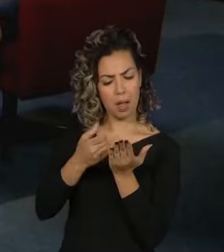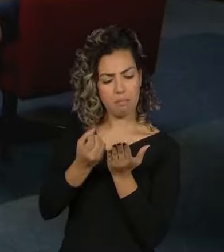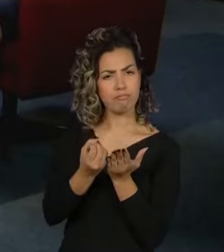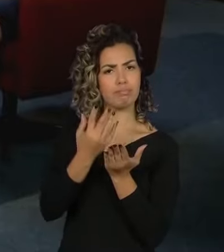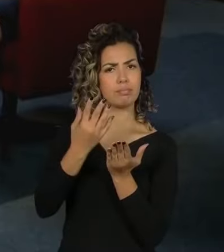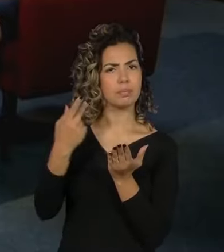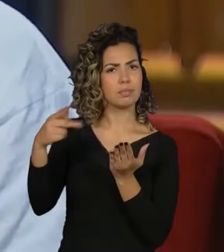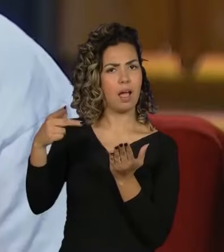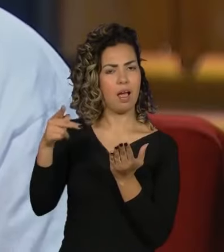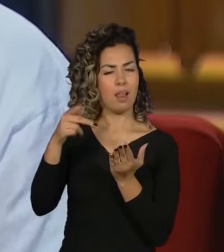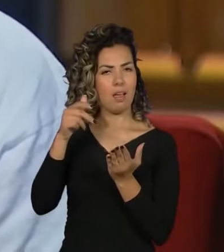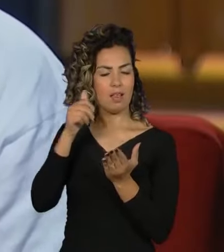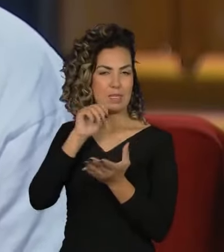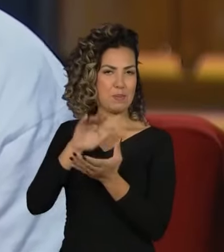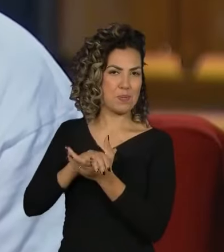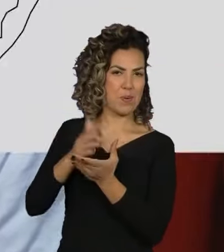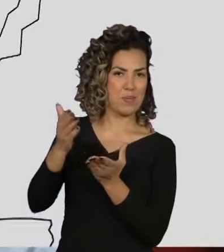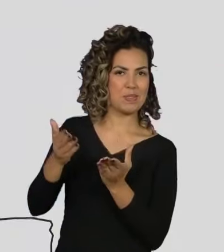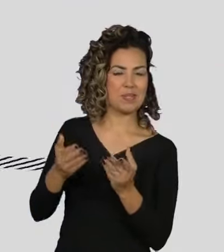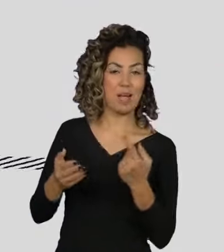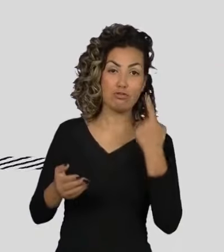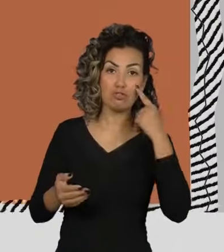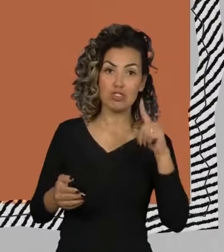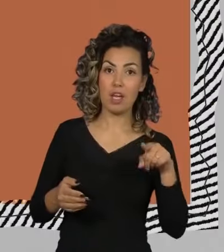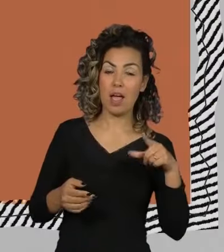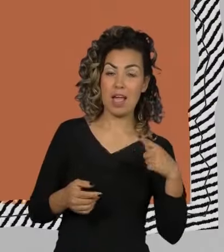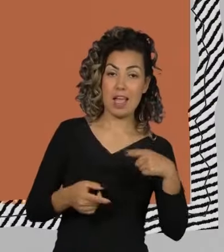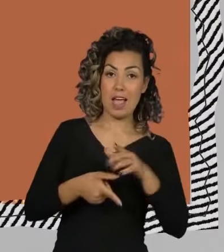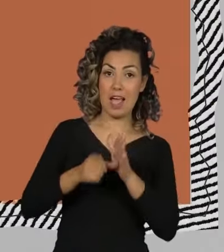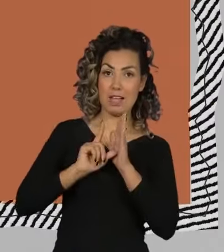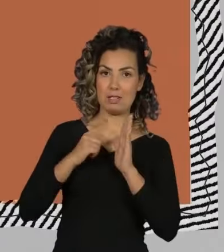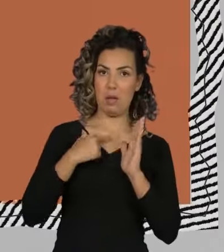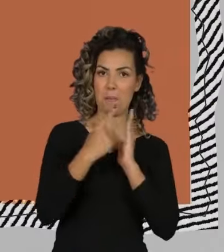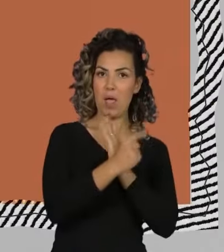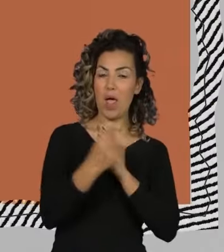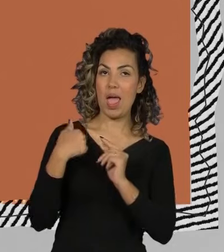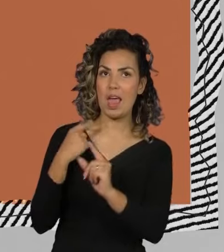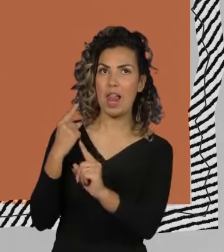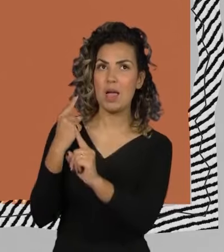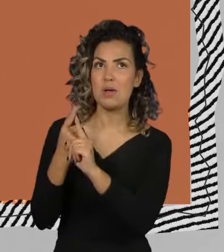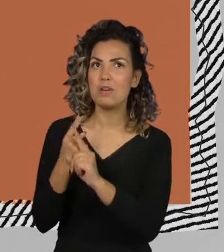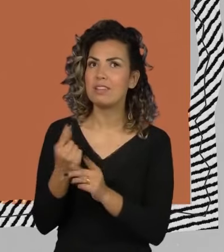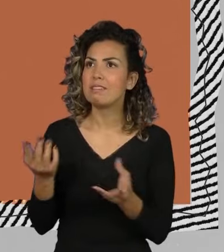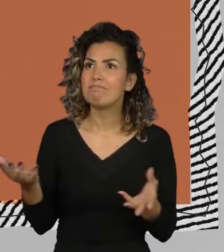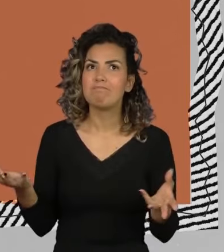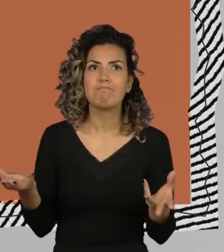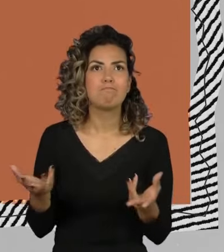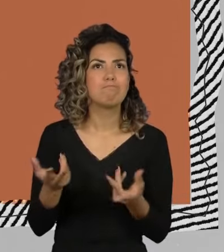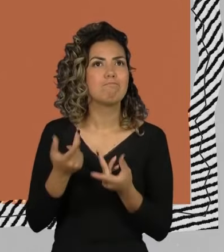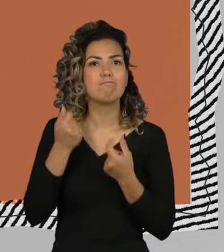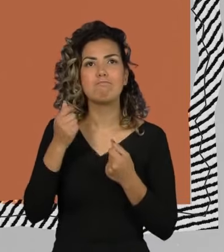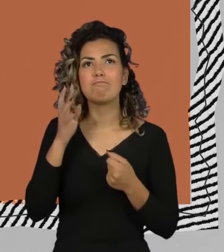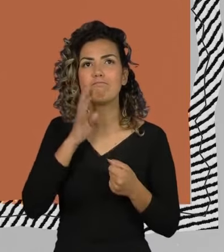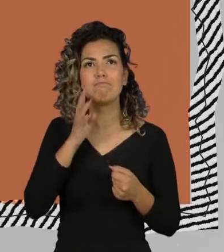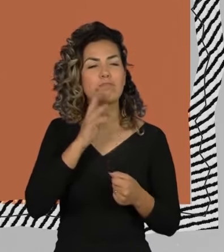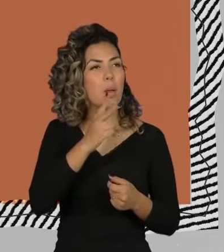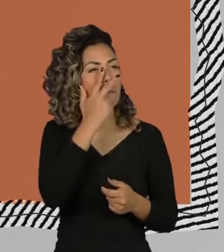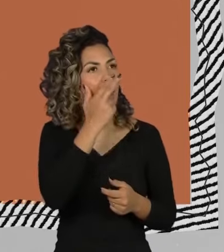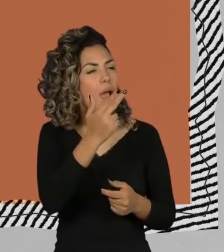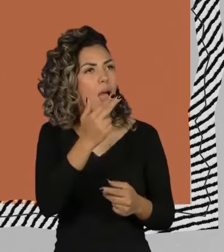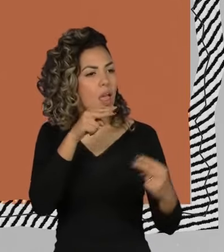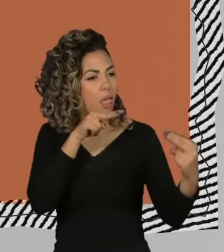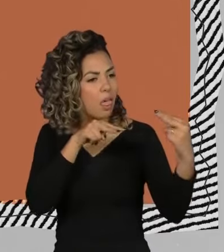embora a gente se encontrou Uhum E foi mágico assim sabe foi uma parada muito legal foi tipo primeira vista assim foi